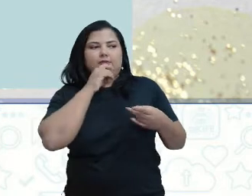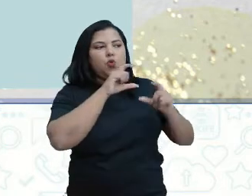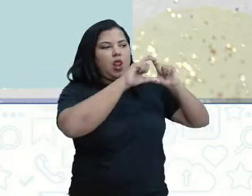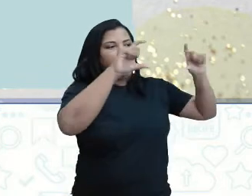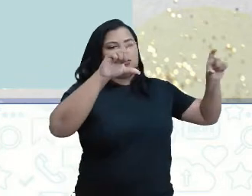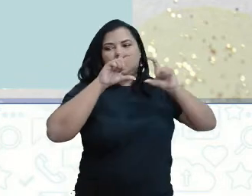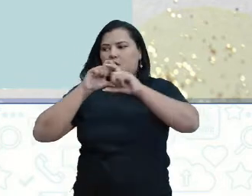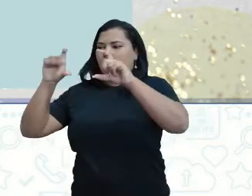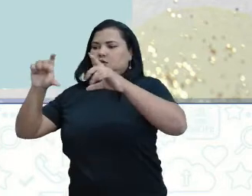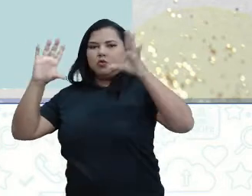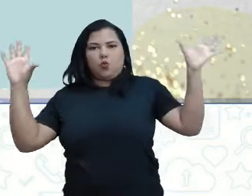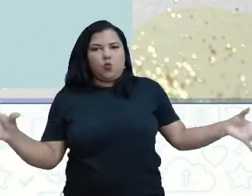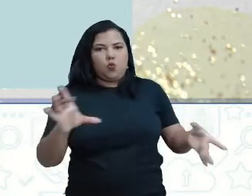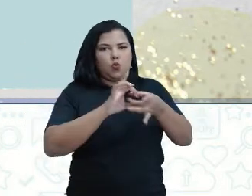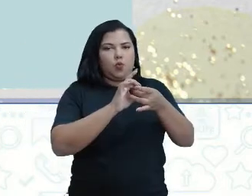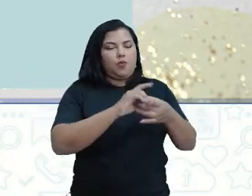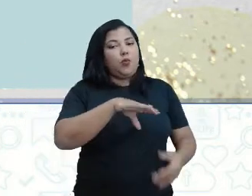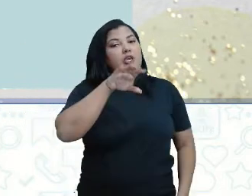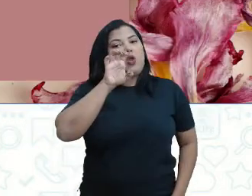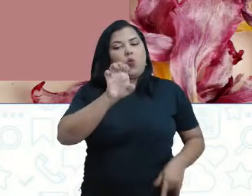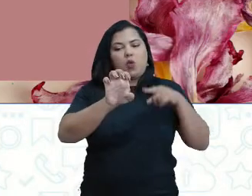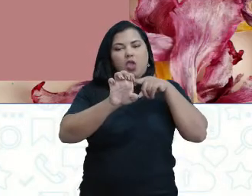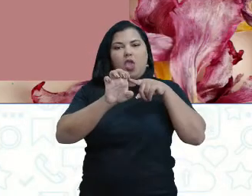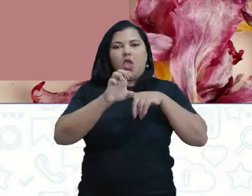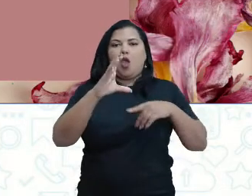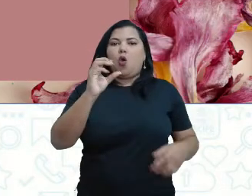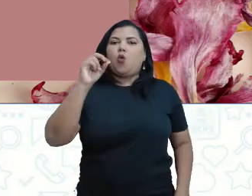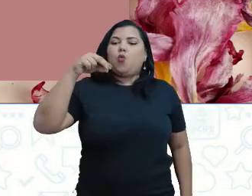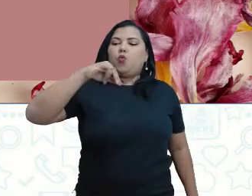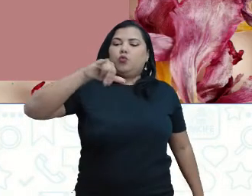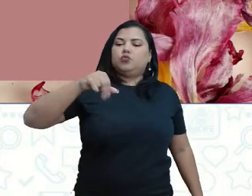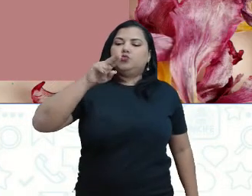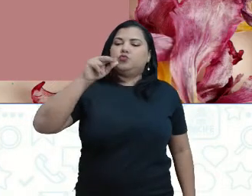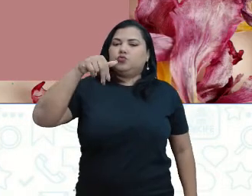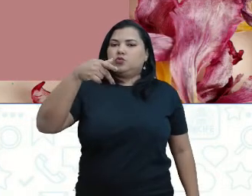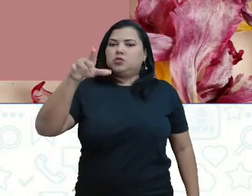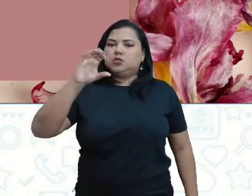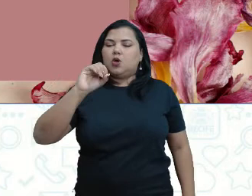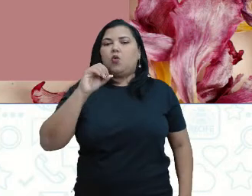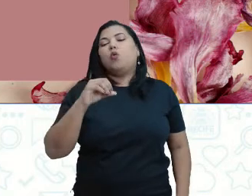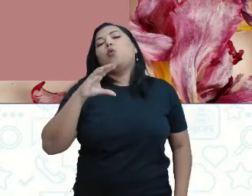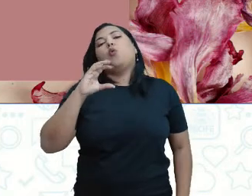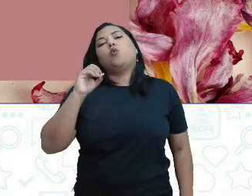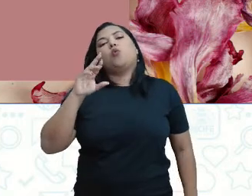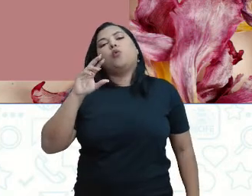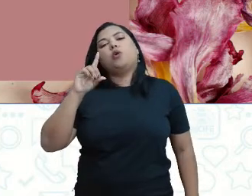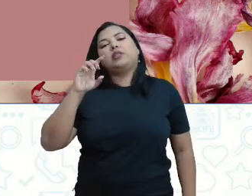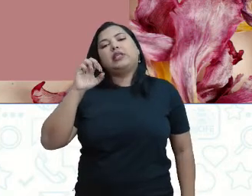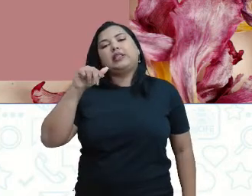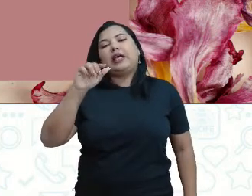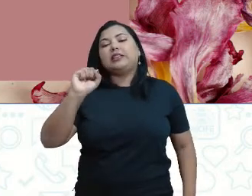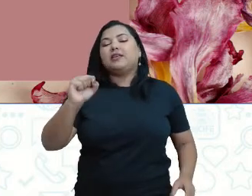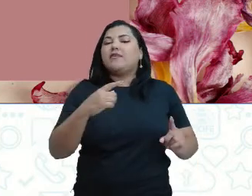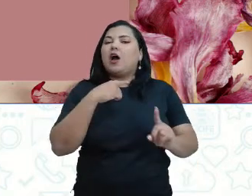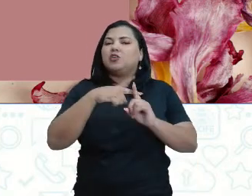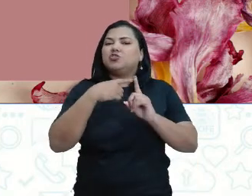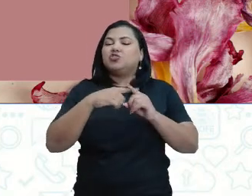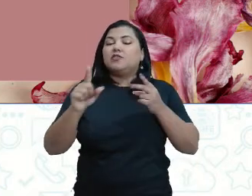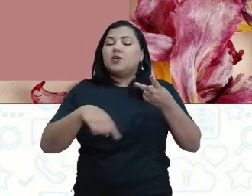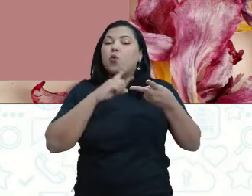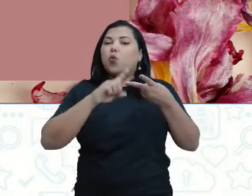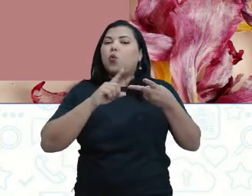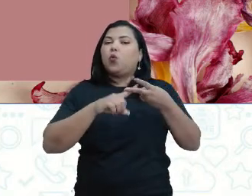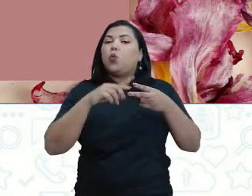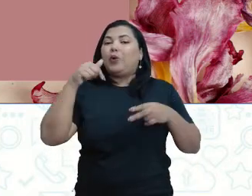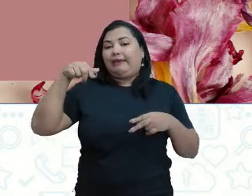maneiras distintas, porque o i ele é uma conjunção coordenativa aditiva, enquanto o que é um